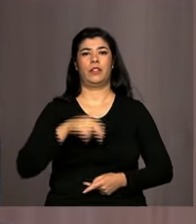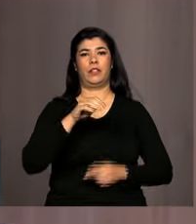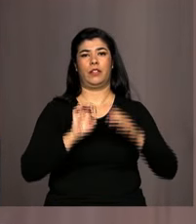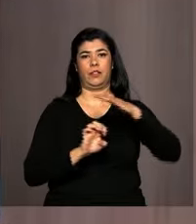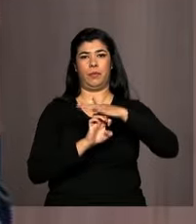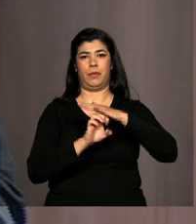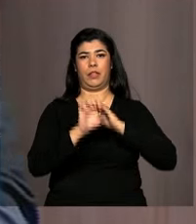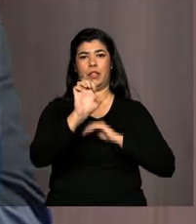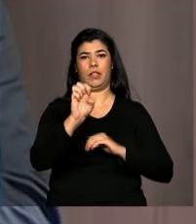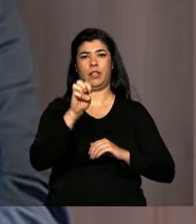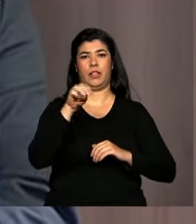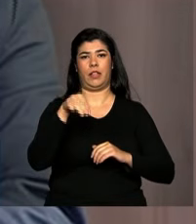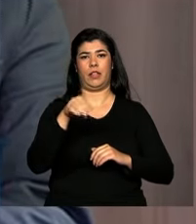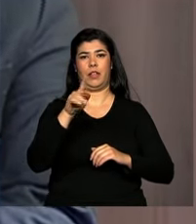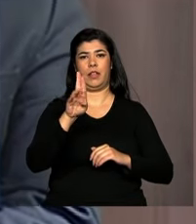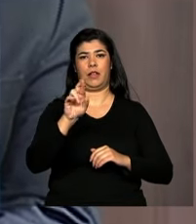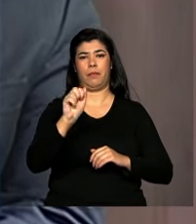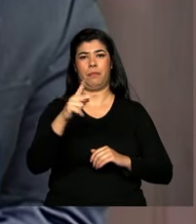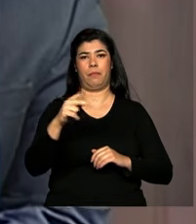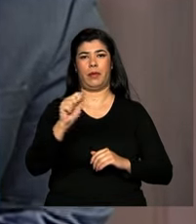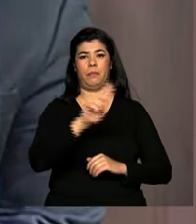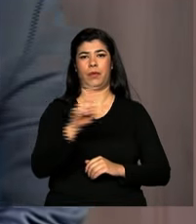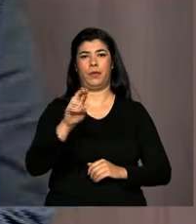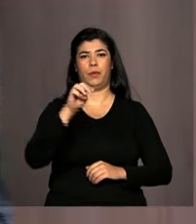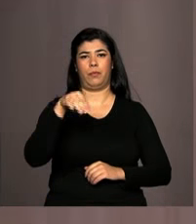Antônio Lopes, para fazer o uso da palavra.